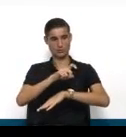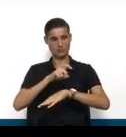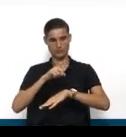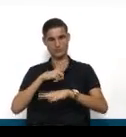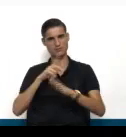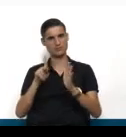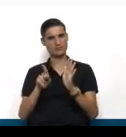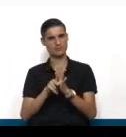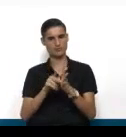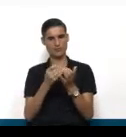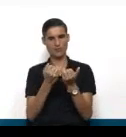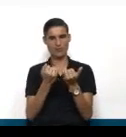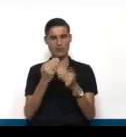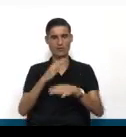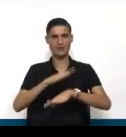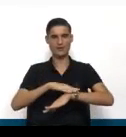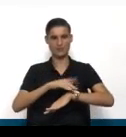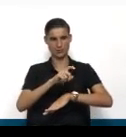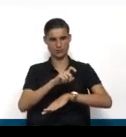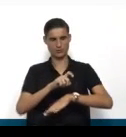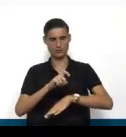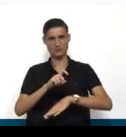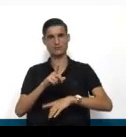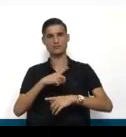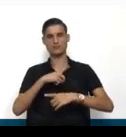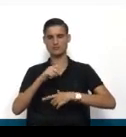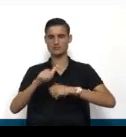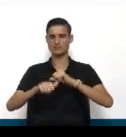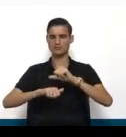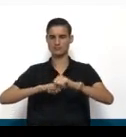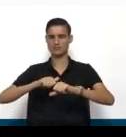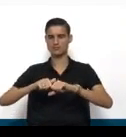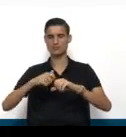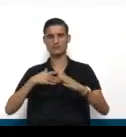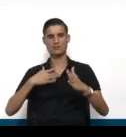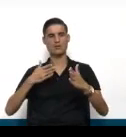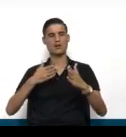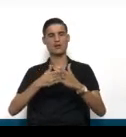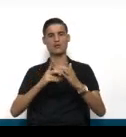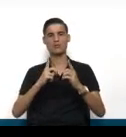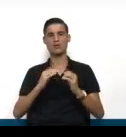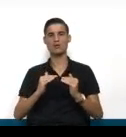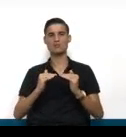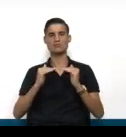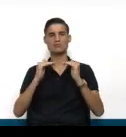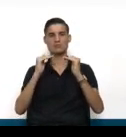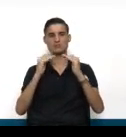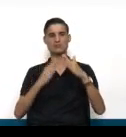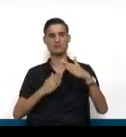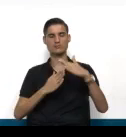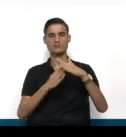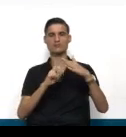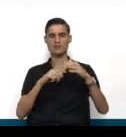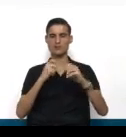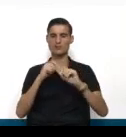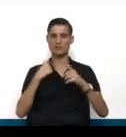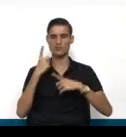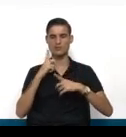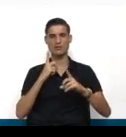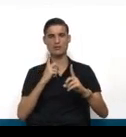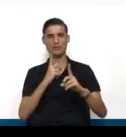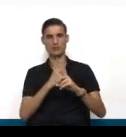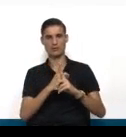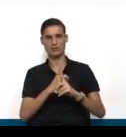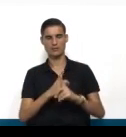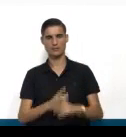nesse determinado ponto x, essa corda, então, vai atingir uma altura, que é essa função que nós temos que